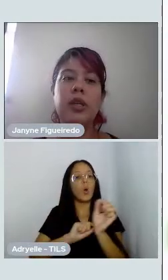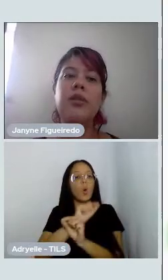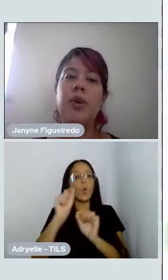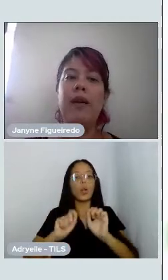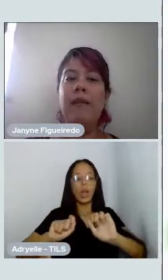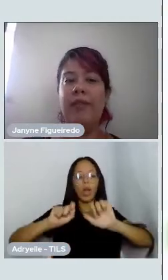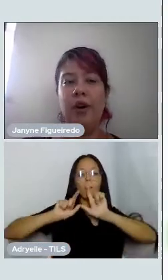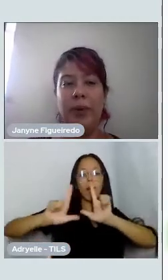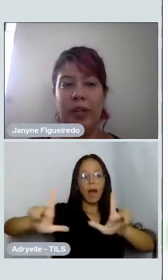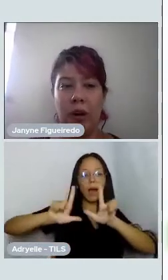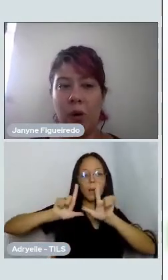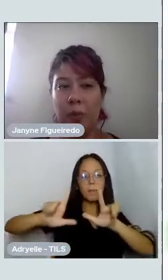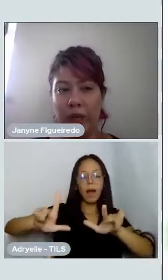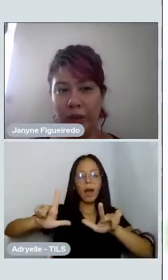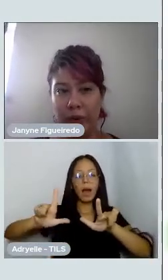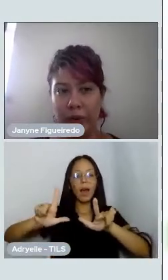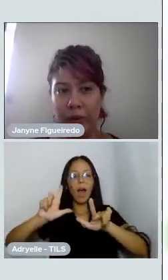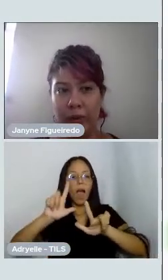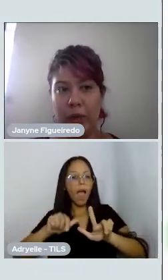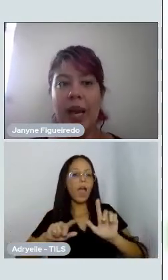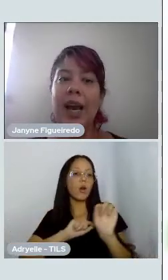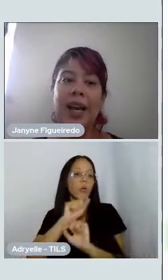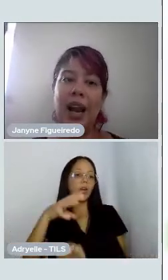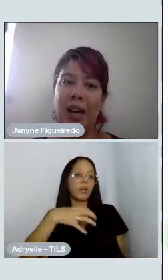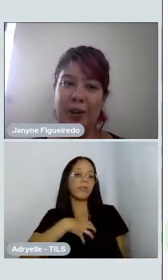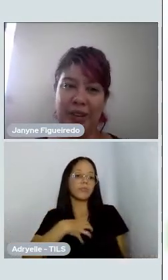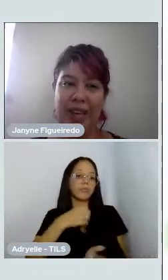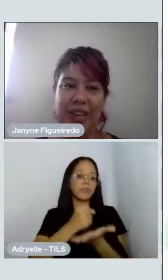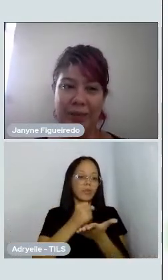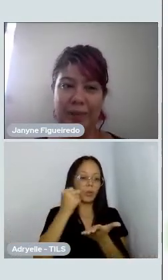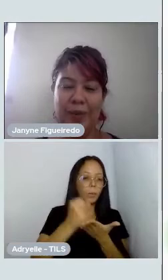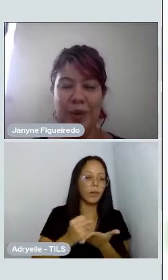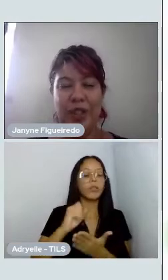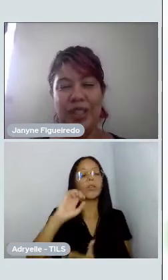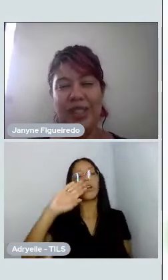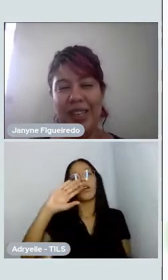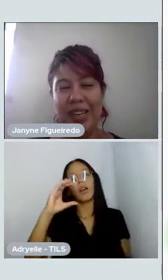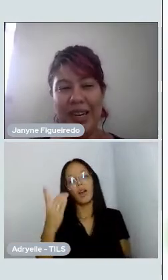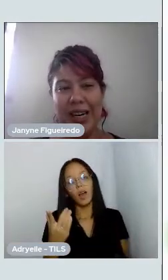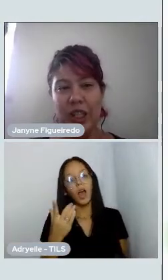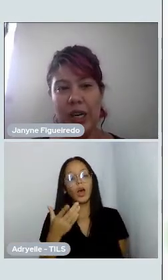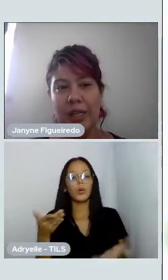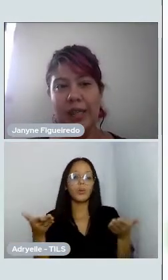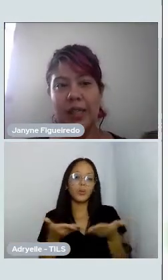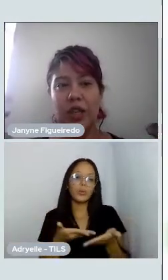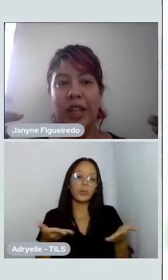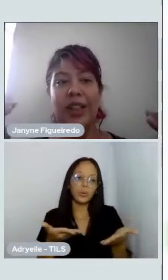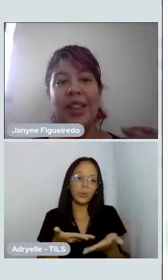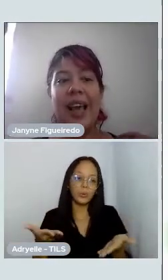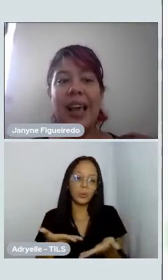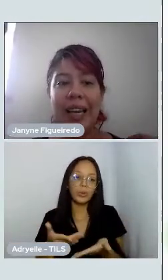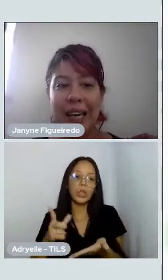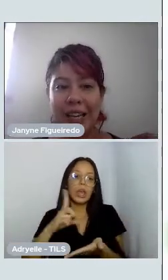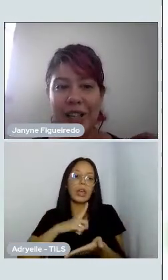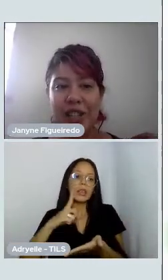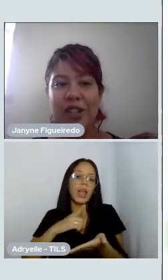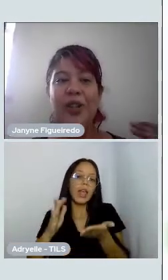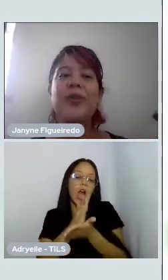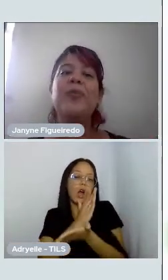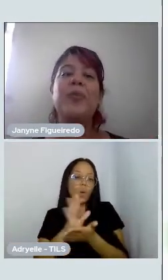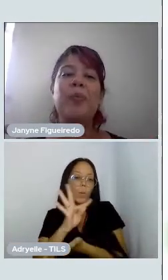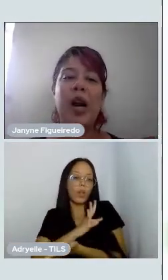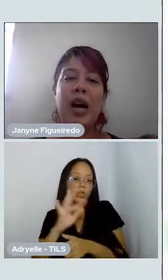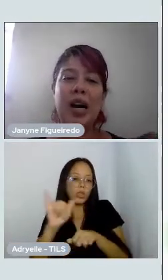protesto. Isso é uma forma de documento. É claro que hoje em dia já se existem